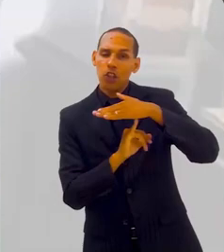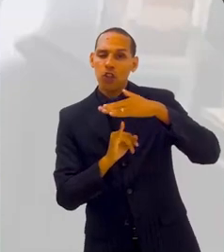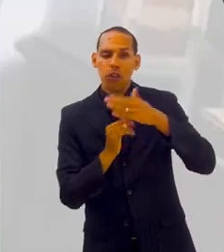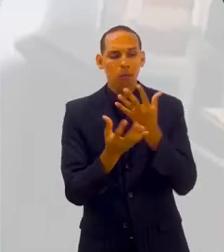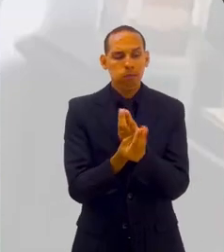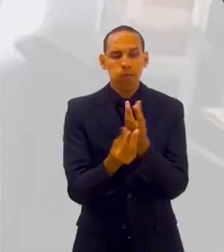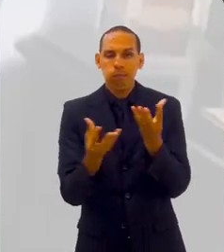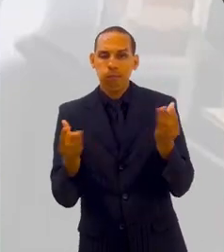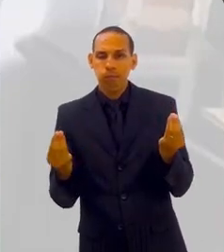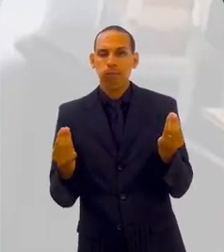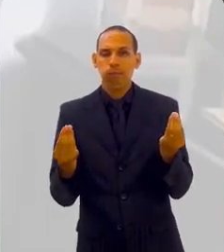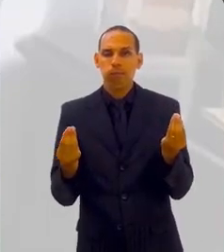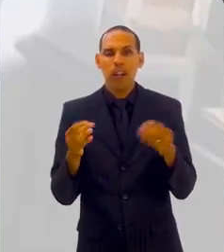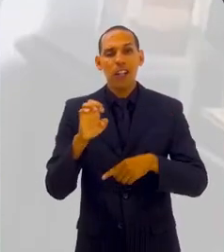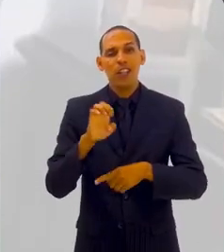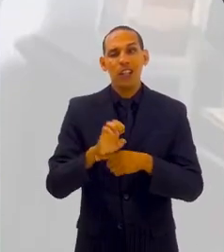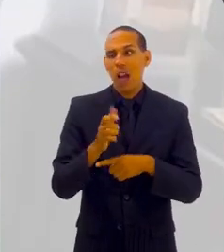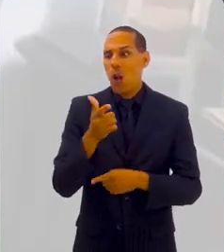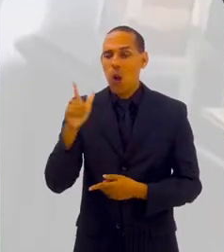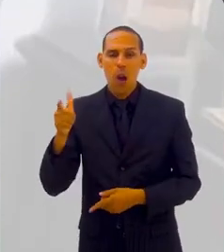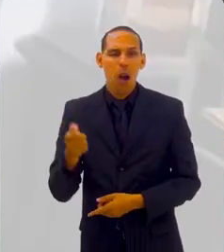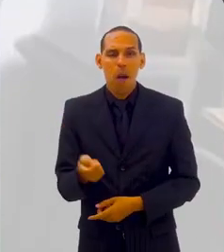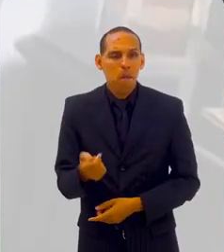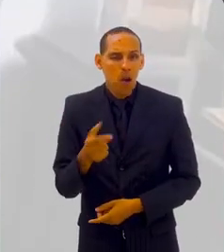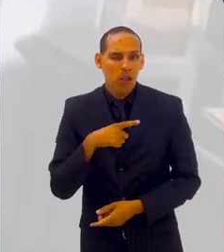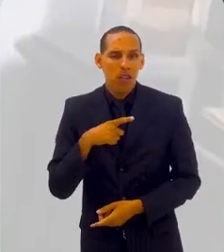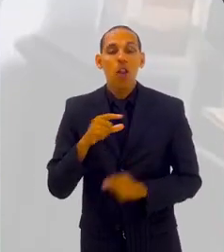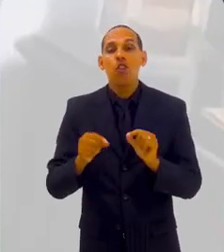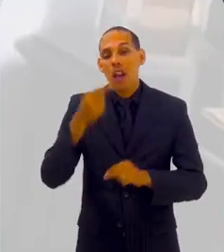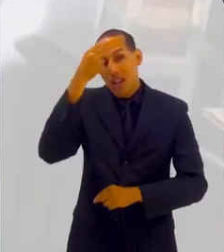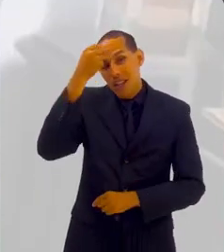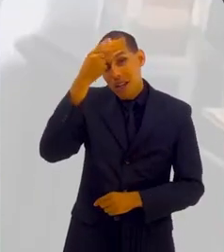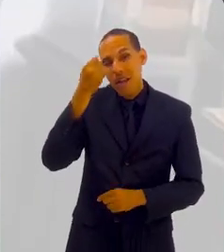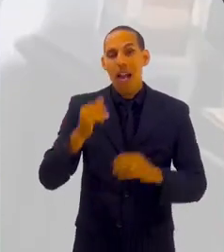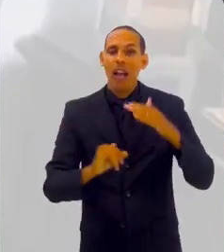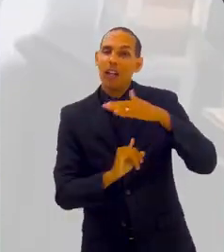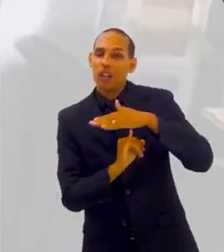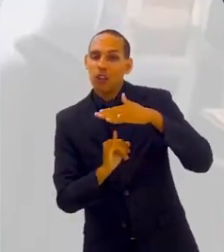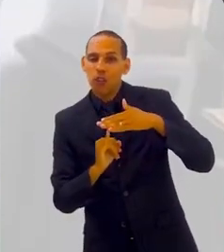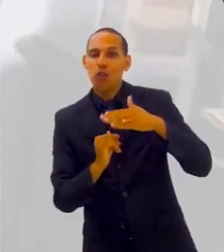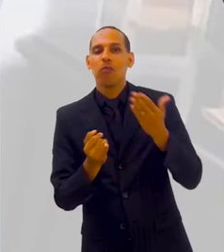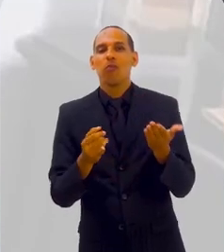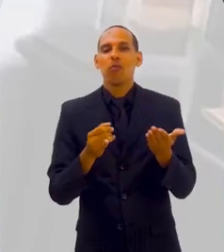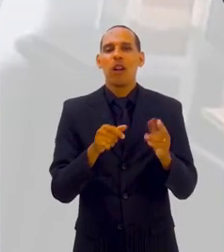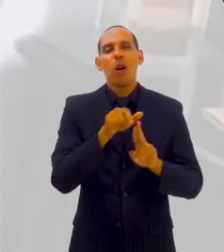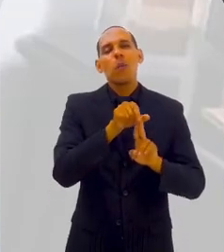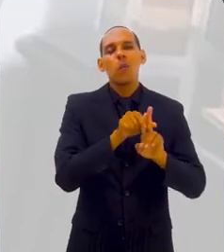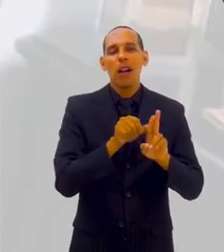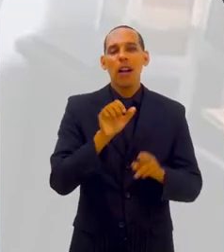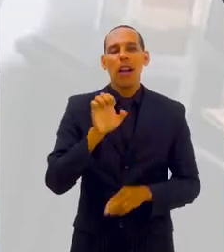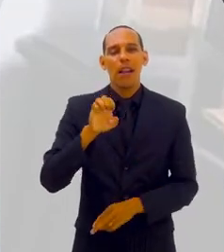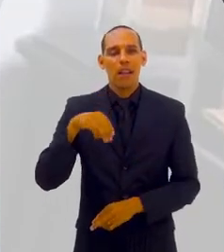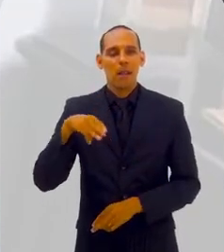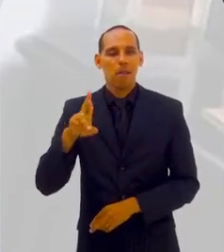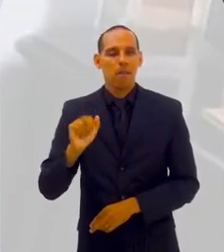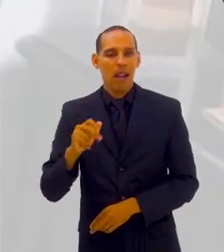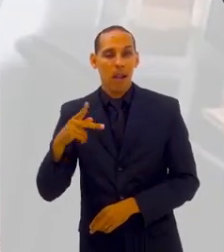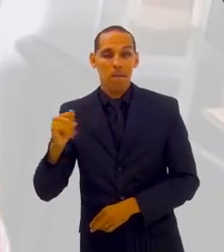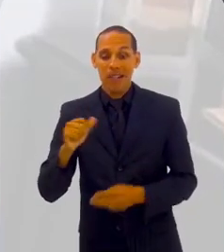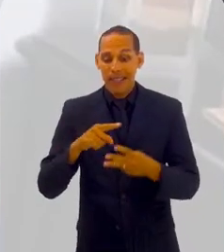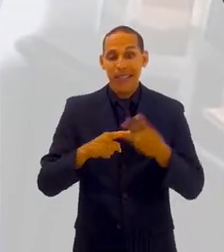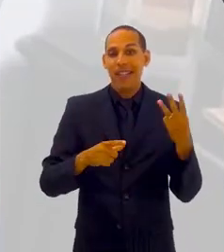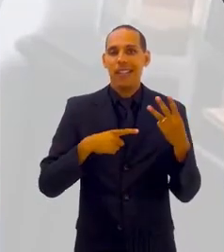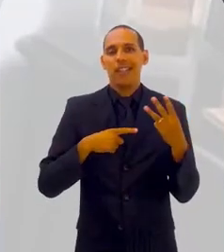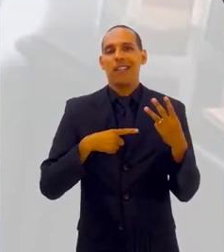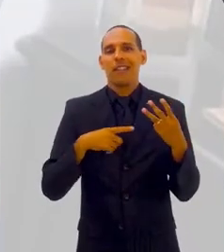muitas instituições, como poucos estados têm, universidades, institutos, 3 unidades da Embrapa. Então,